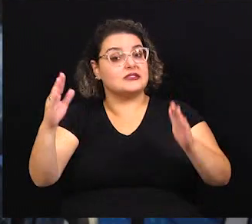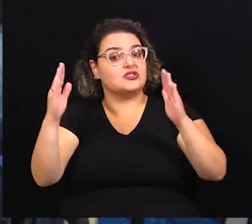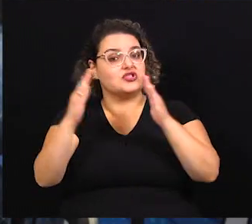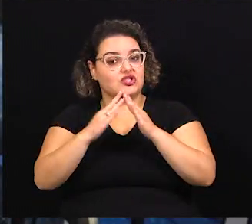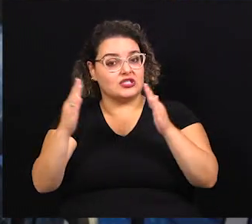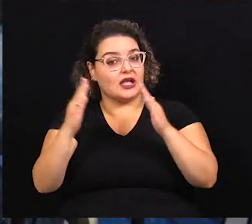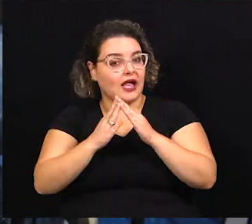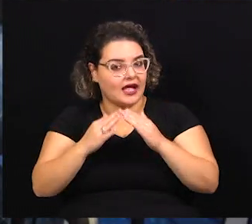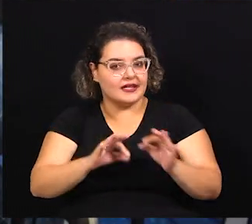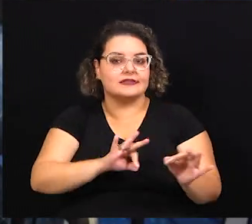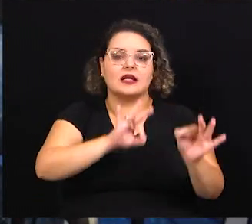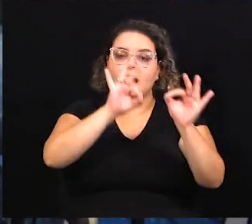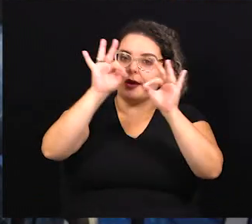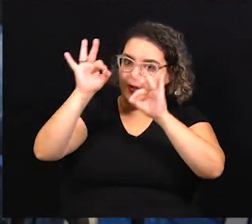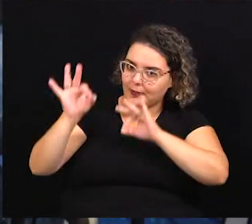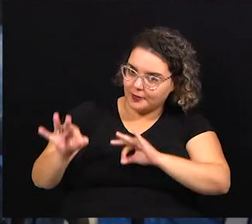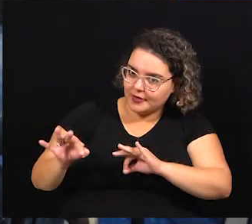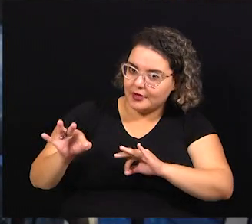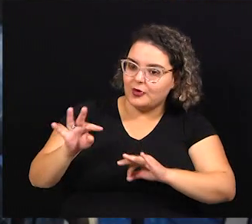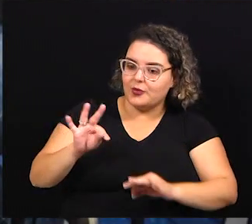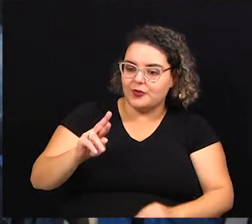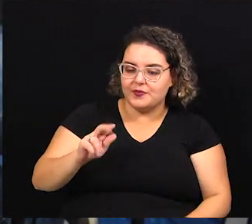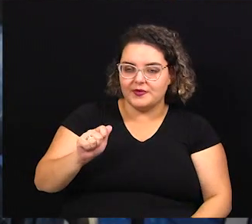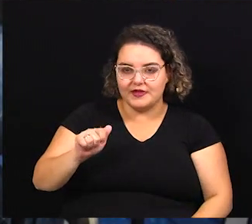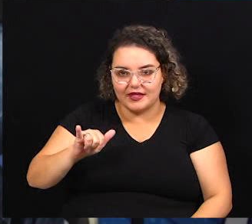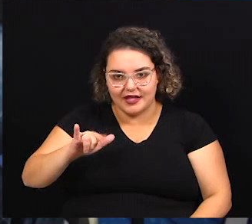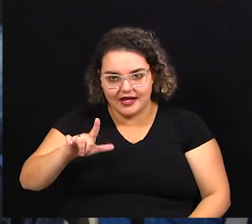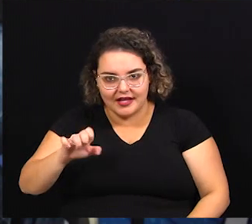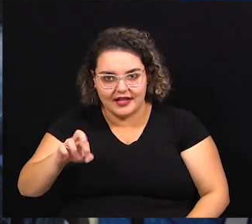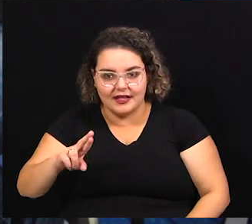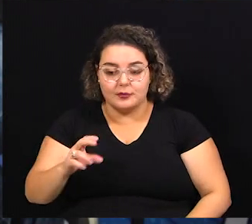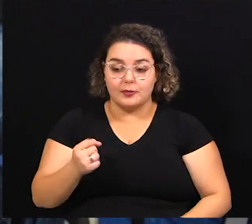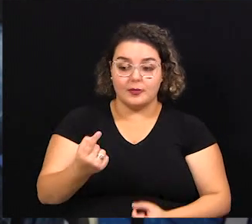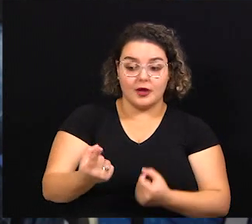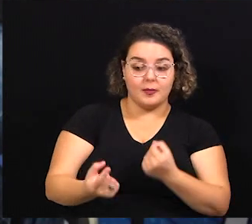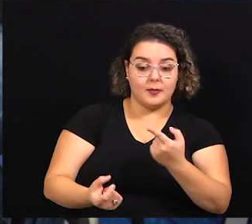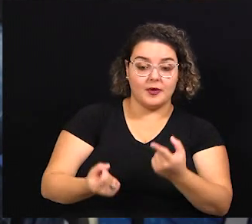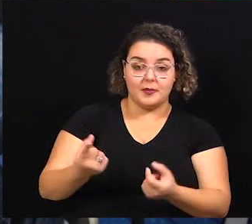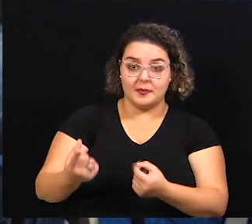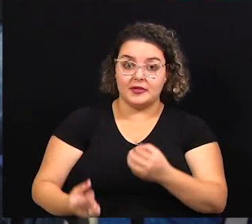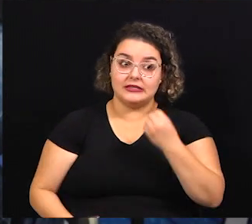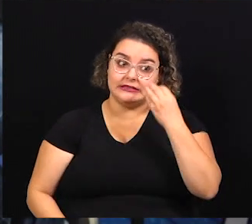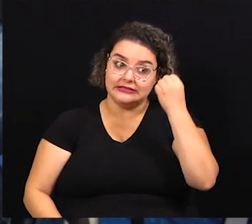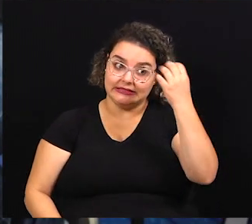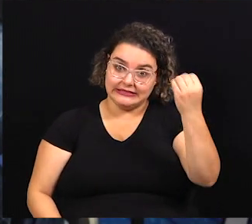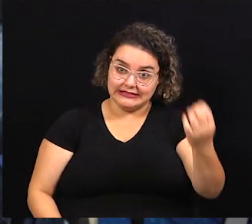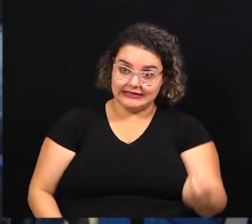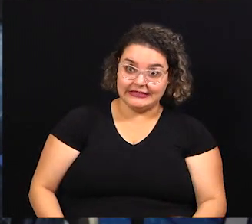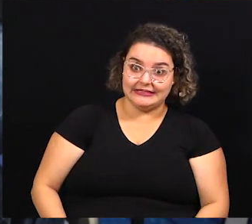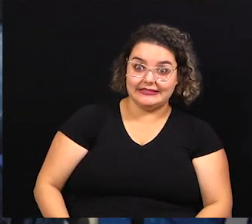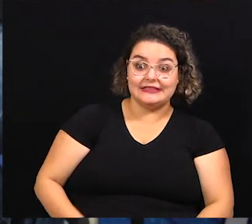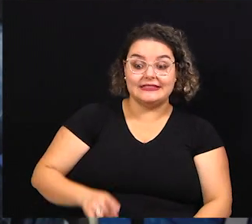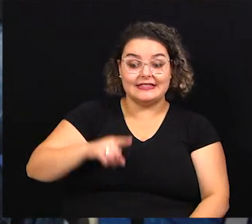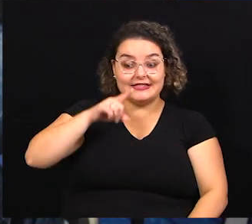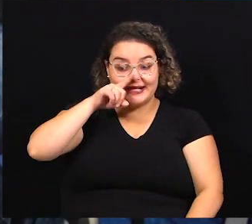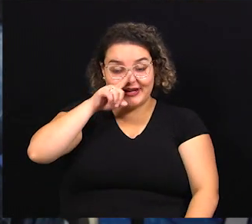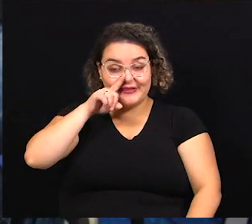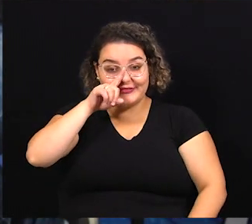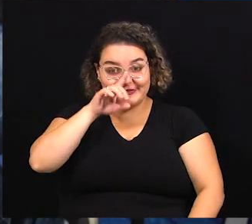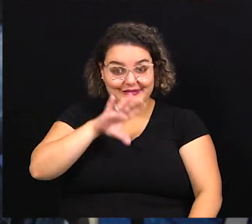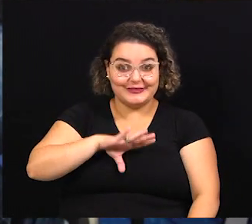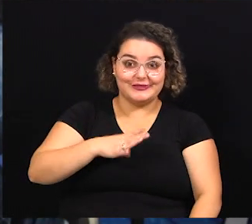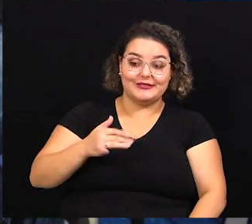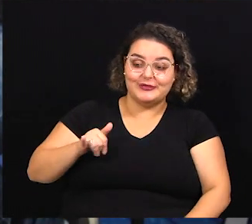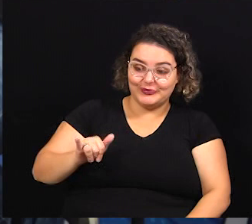aí de casa já acompanhou aí, então, tanto o trailer, algumas pílulas, né, dessa viagem, dessa jornada